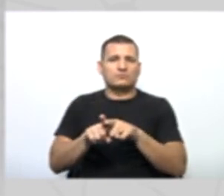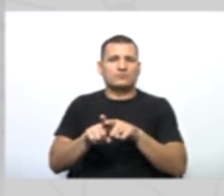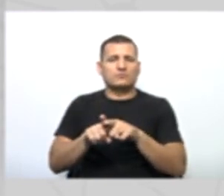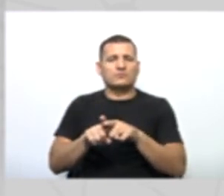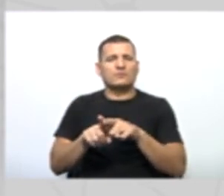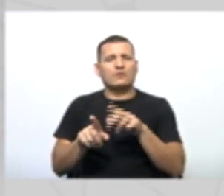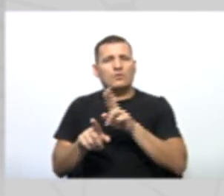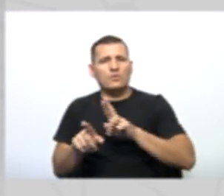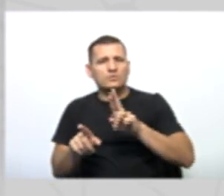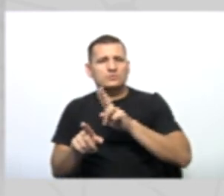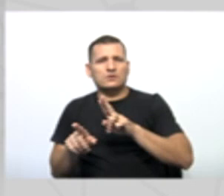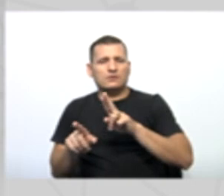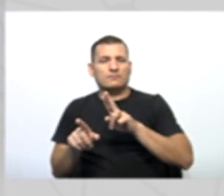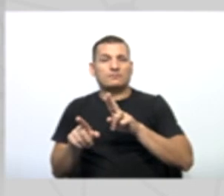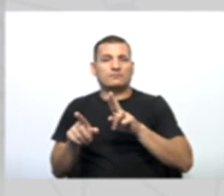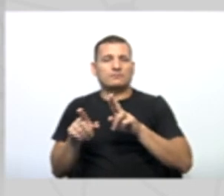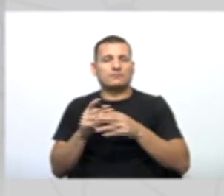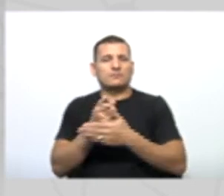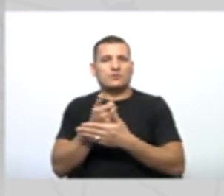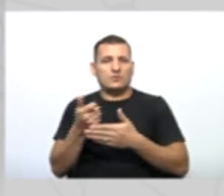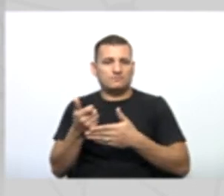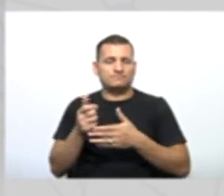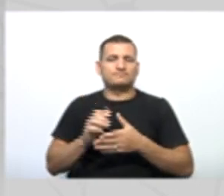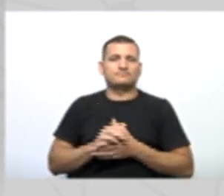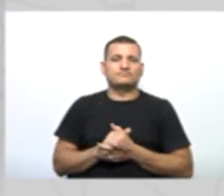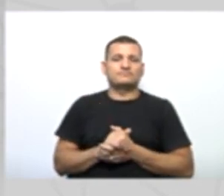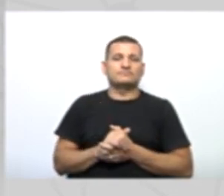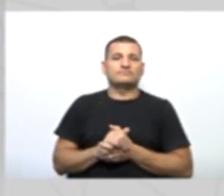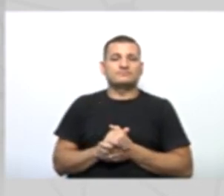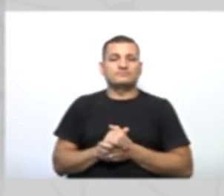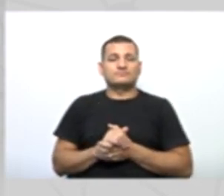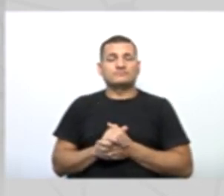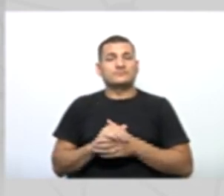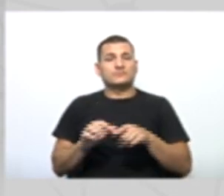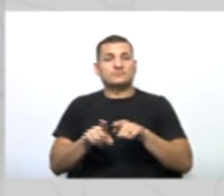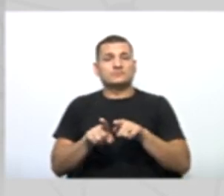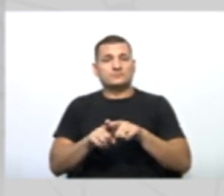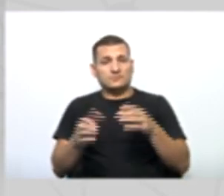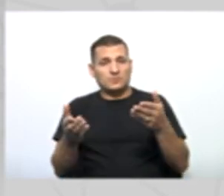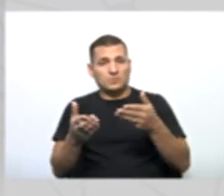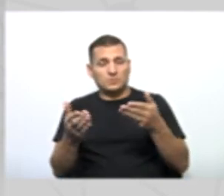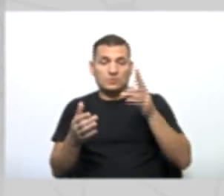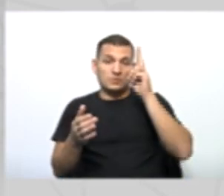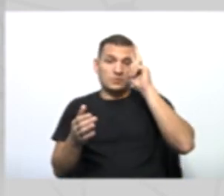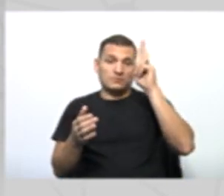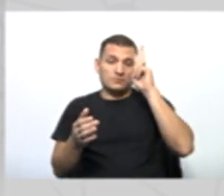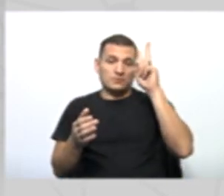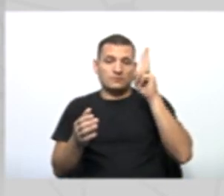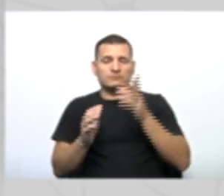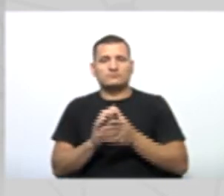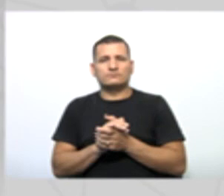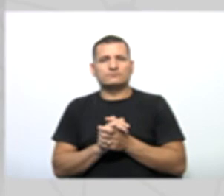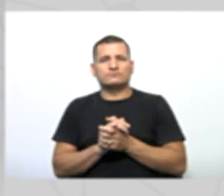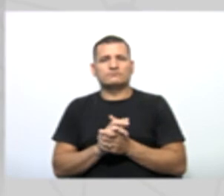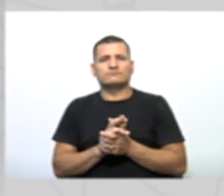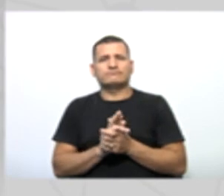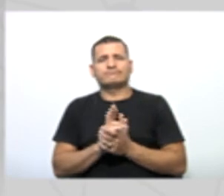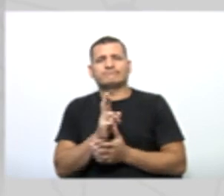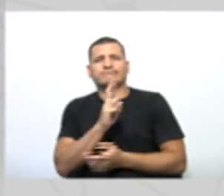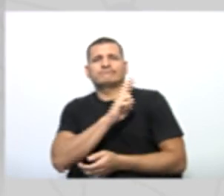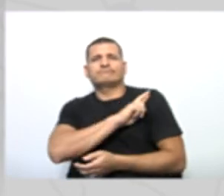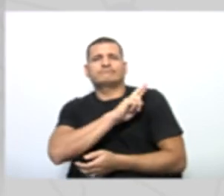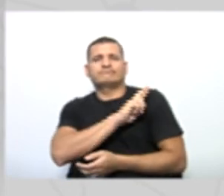Então, já que a gente lembrou a diferença de ética e moral, vamos agora lembrar também sobre responsabilidade moral, ou seja,